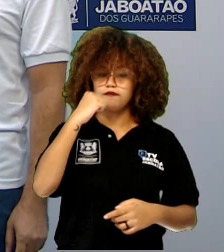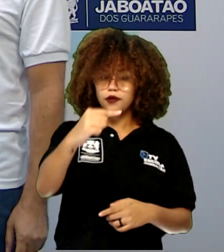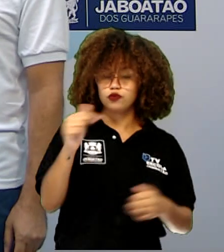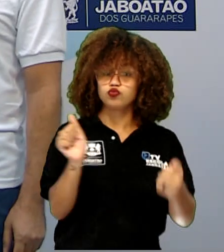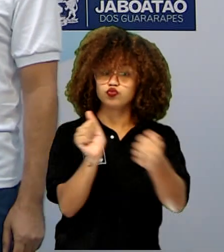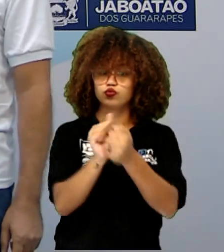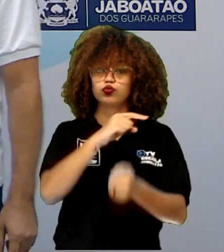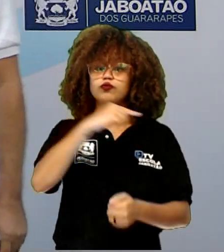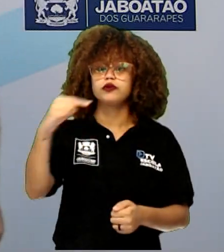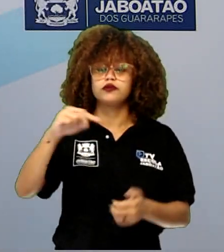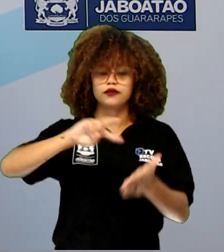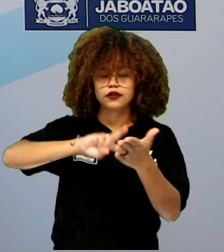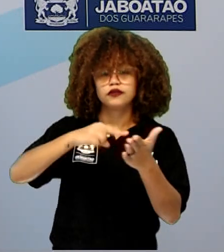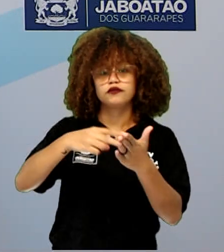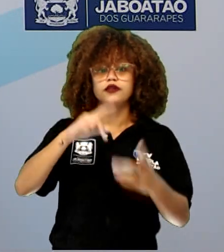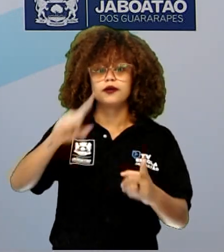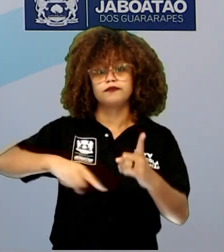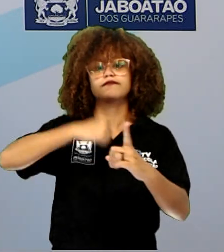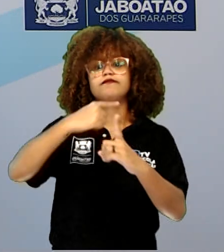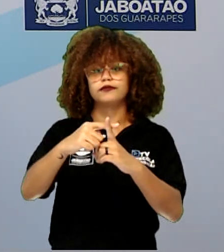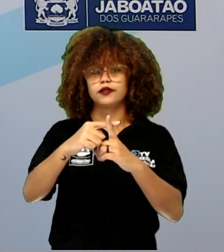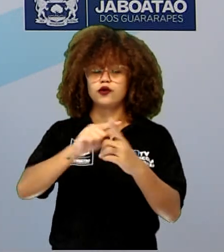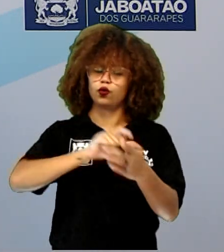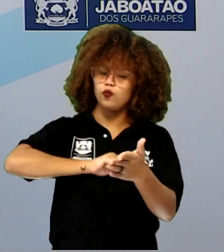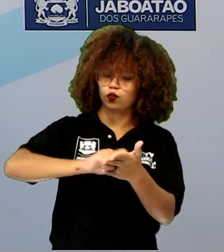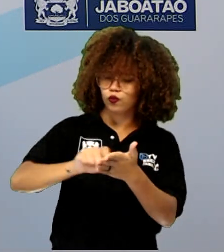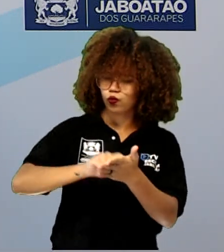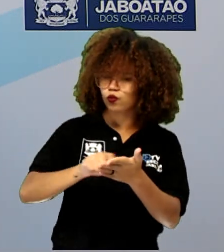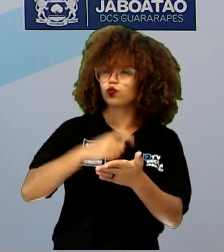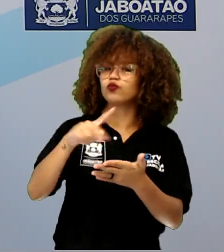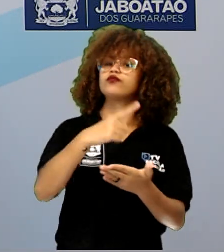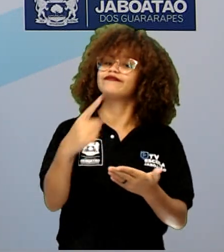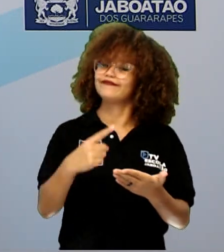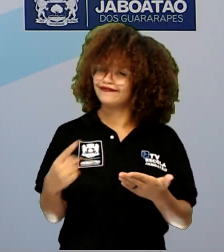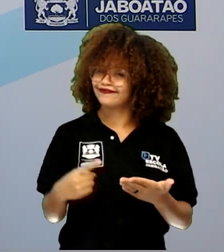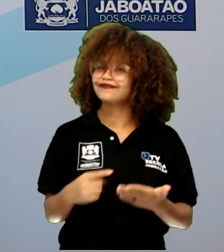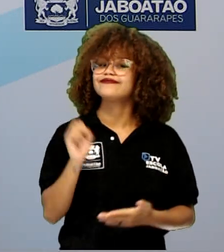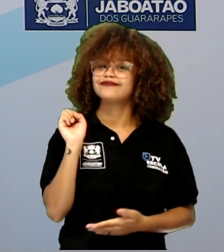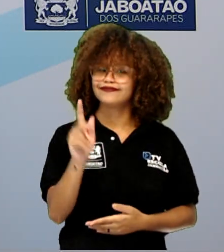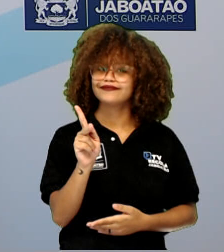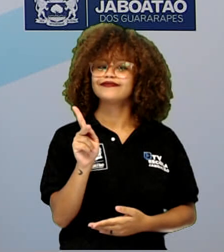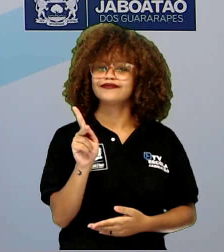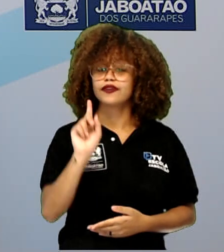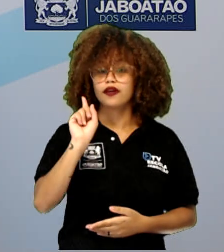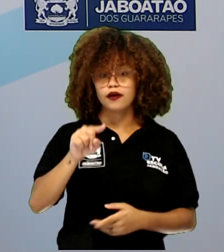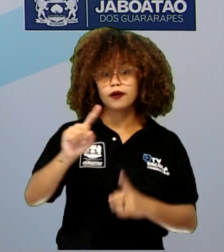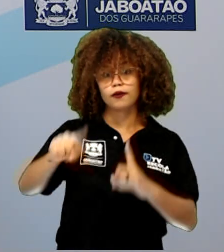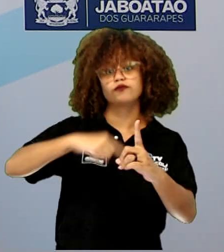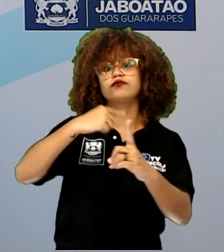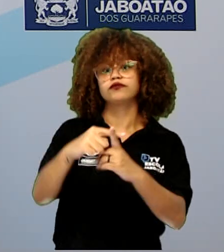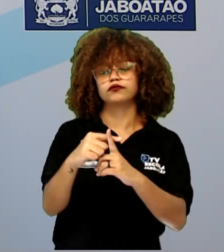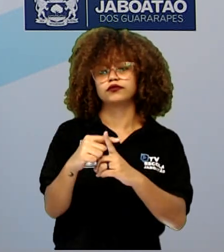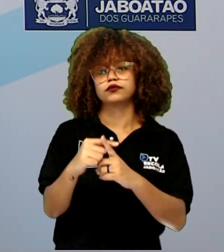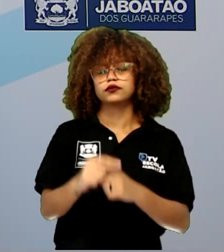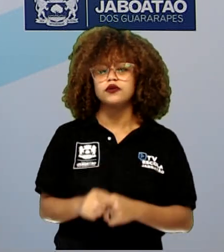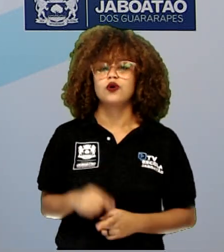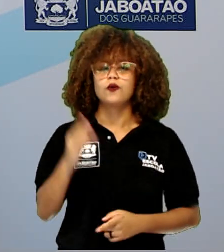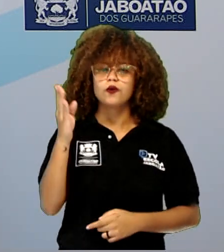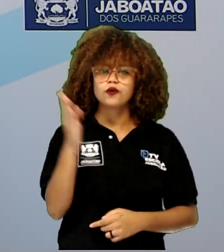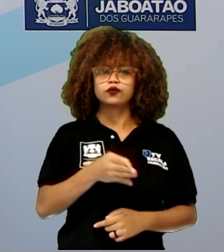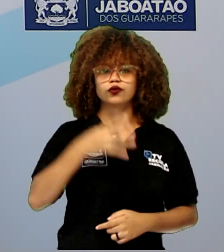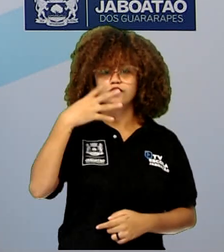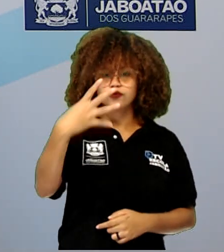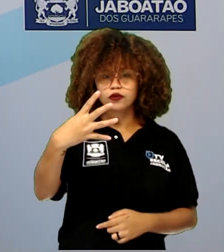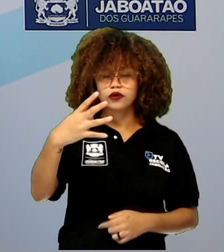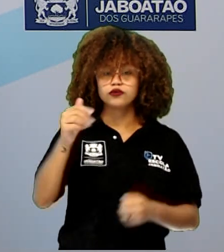aqui também tá menos fica mais Tá certo então corre aí nem seu caderno aqui é positivo cortou o quatro